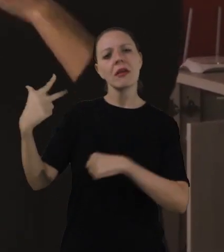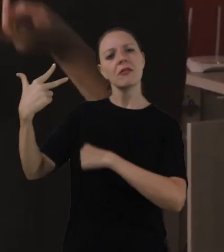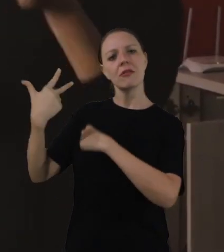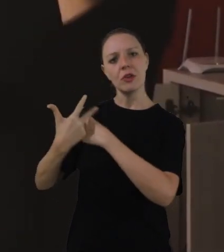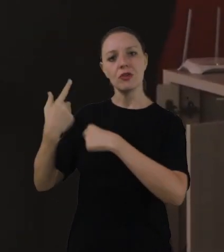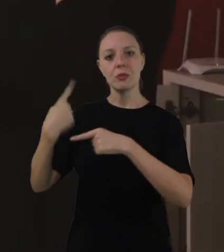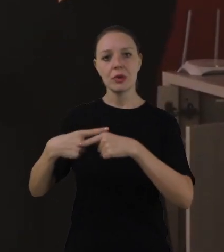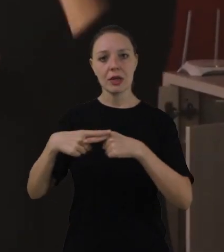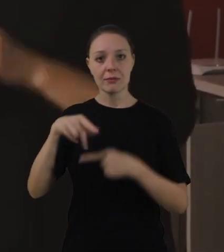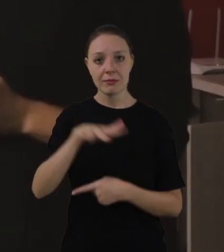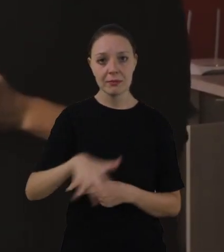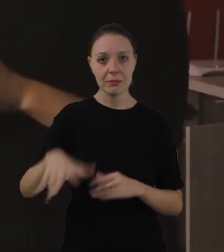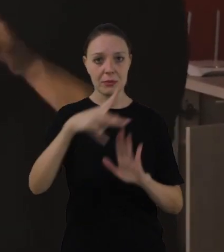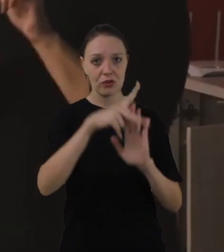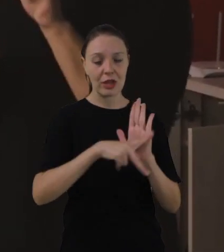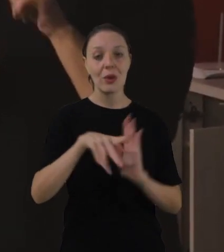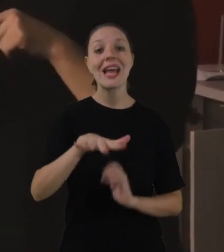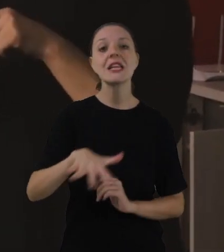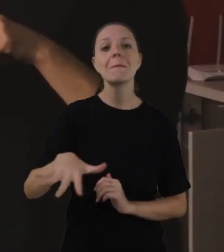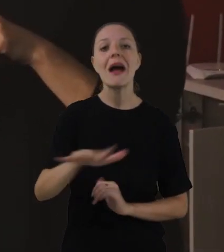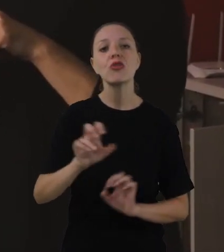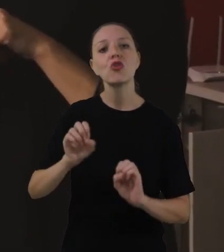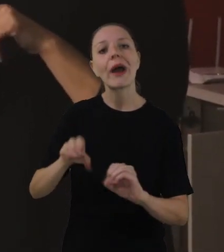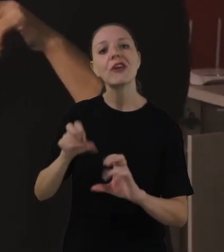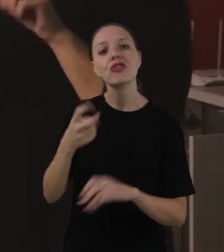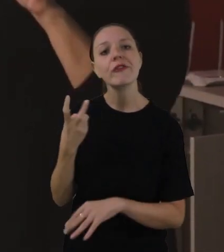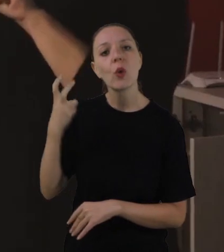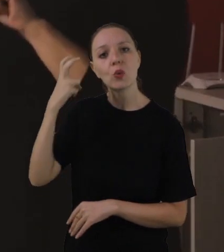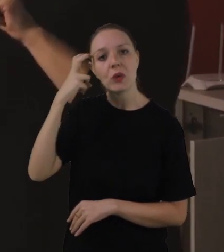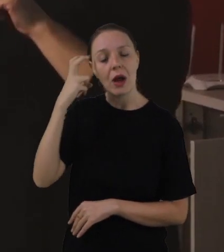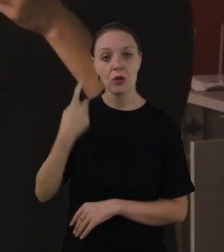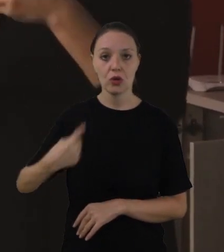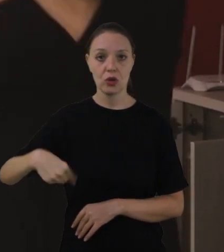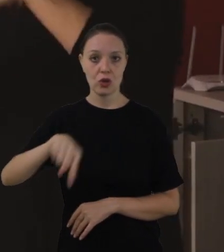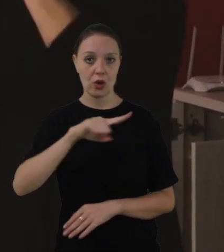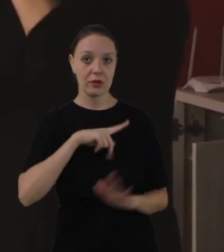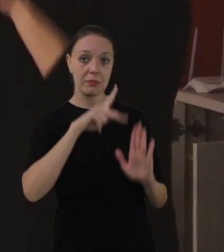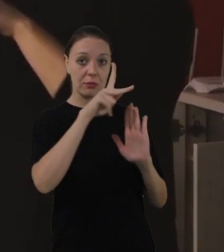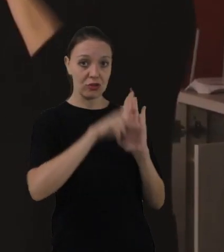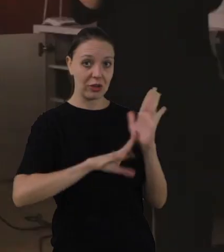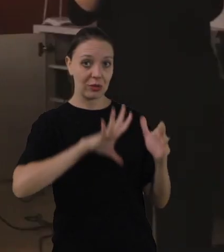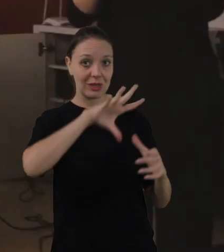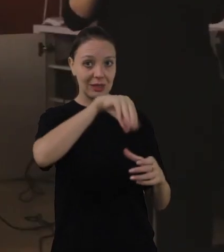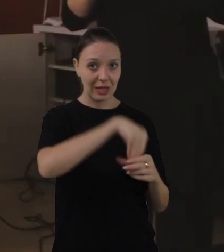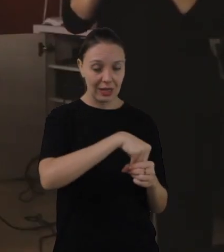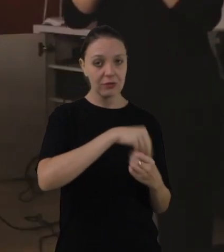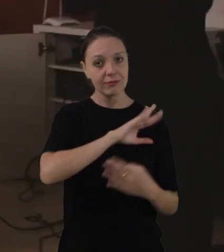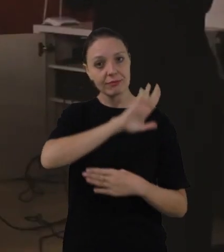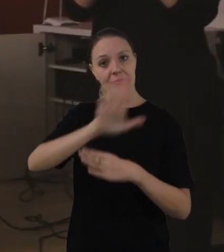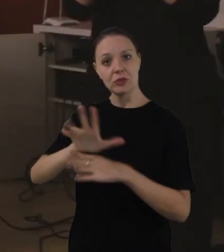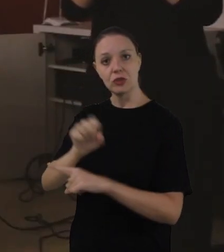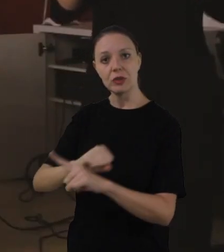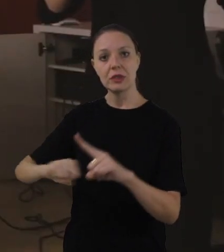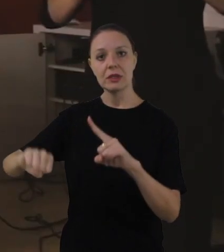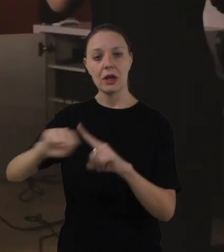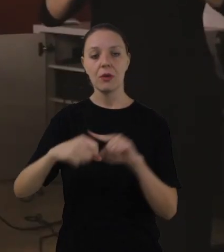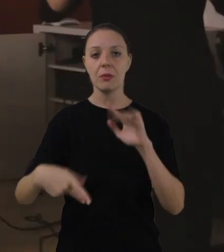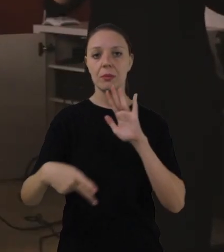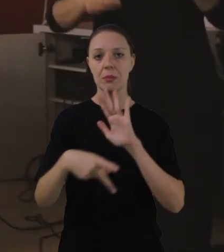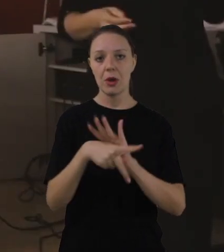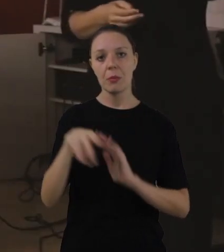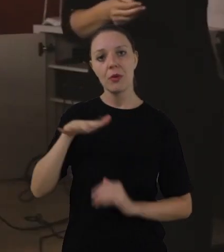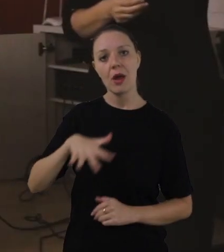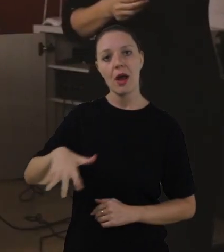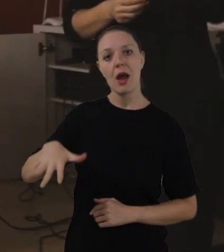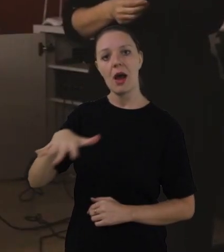Cultural. Isso é uma contrapartida que nós temos que fazer dentro do projeto para demonstrar para o Ministério da Cultura